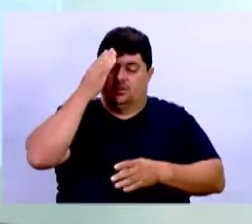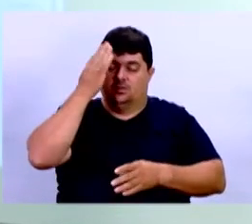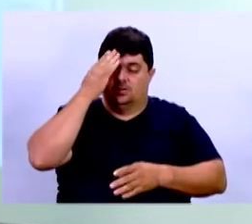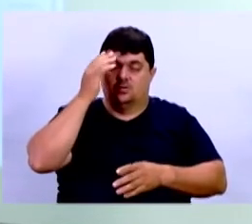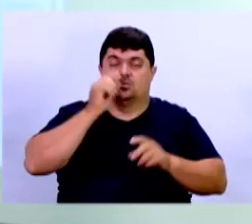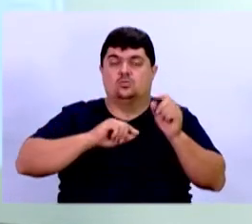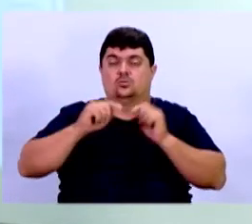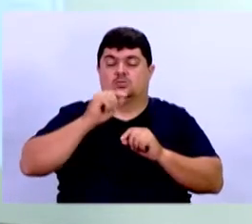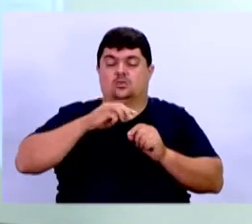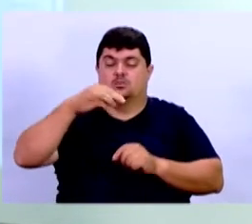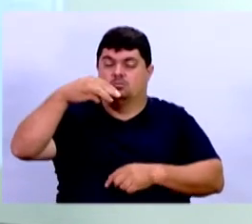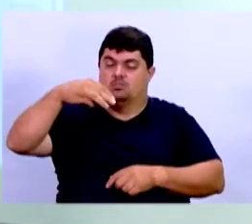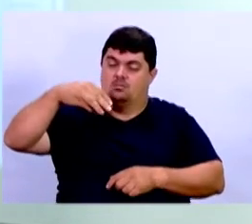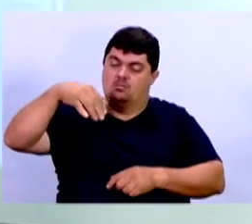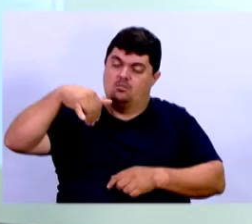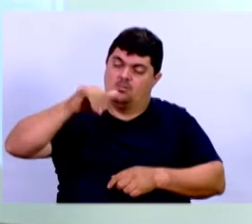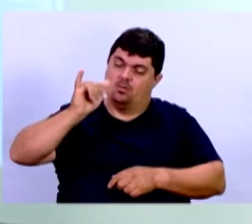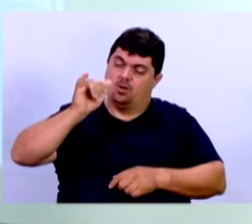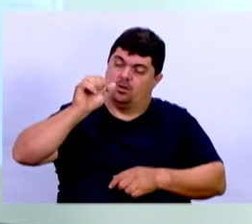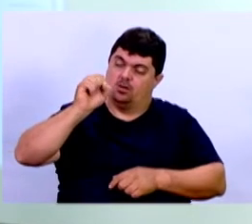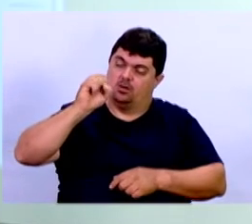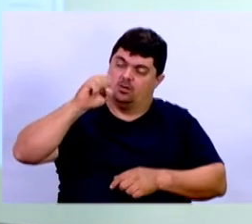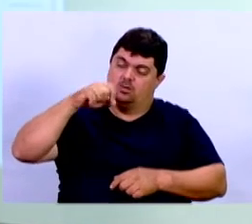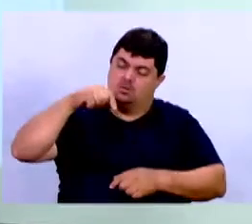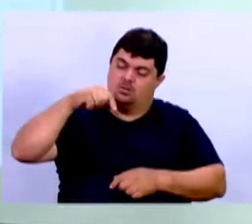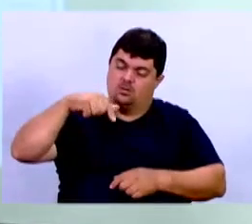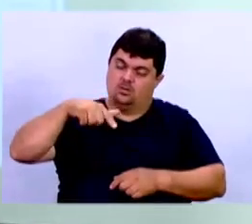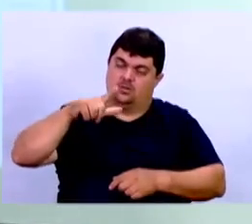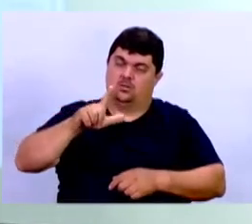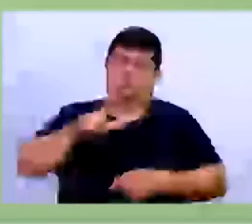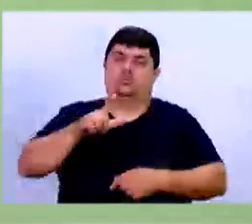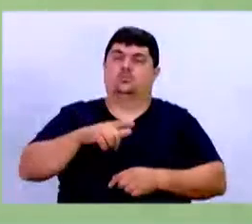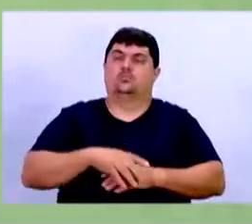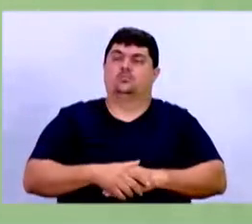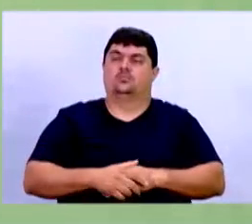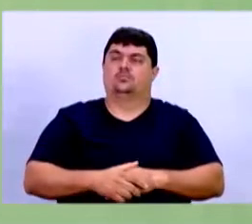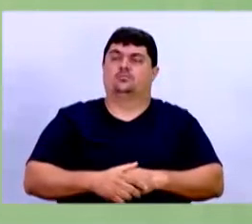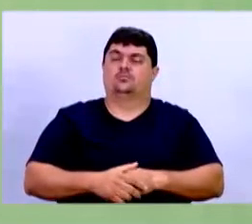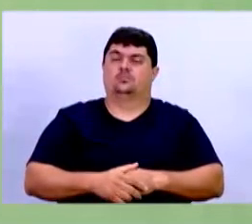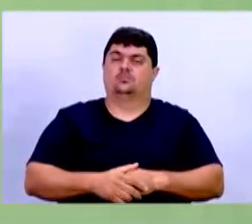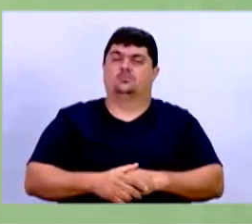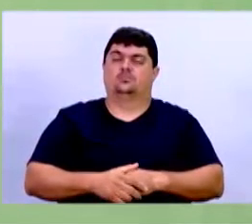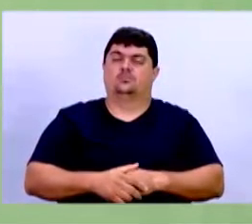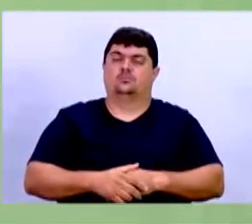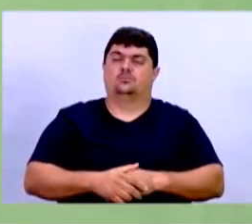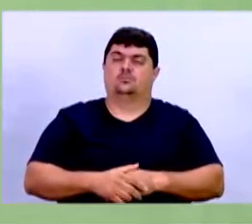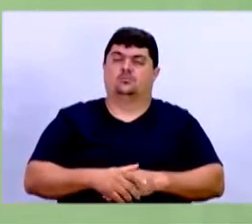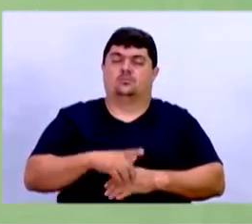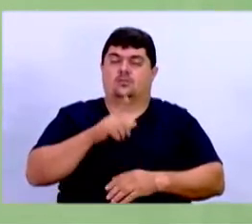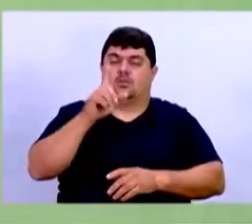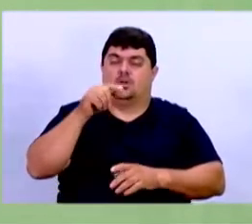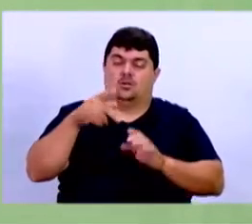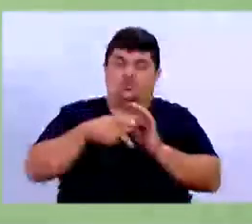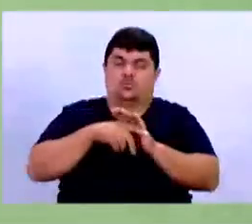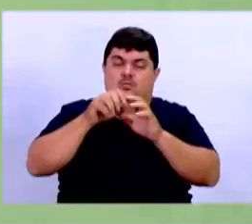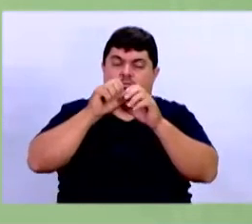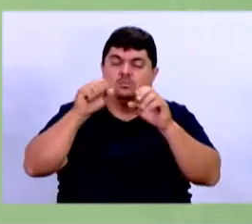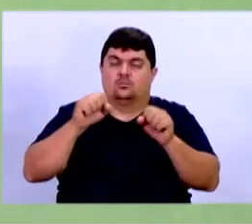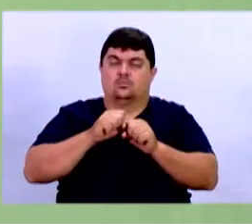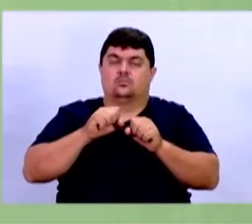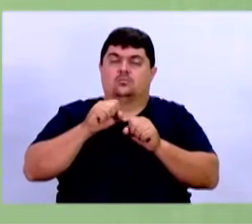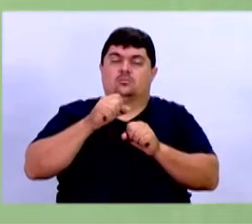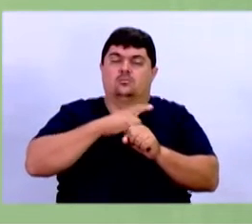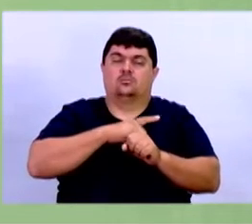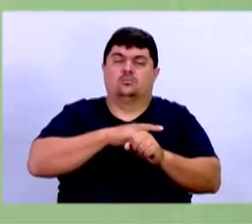entender o que é o MySQL em si, que é a ferramenta que a gente vai utilizar. Bom, MySQL é um sistema de gerenciamento